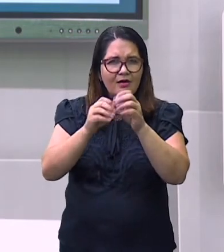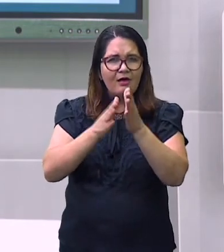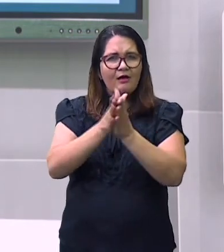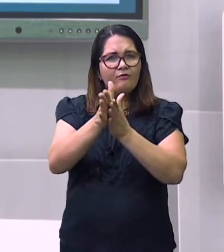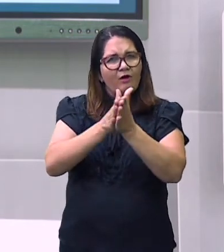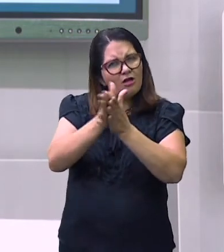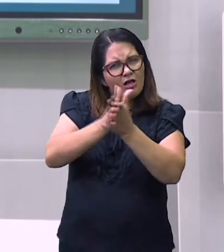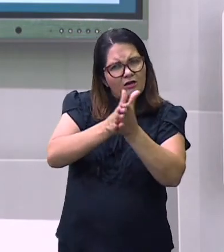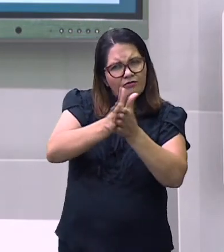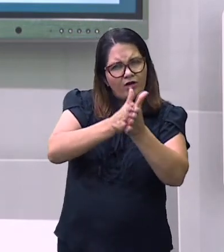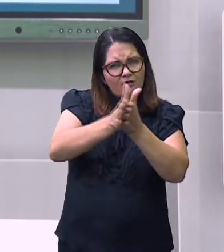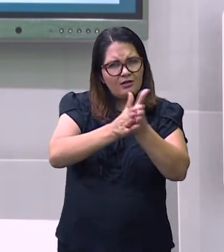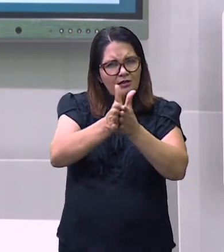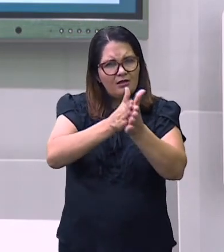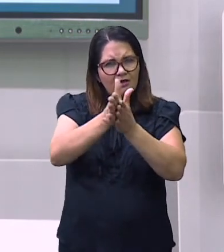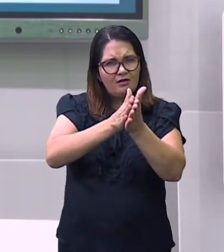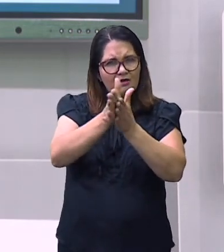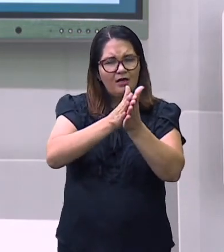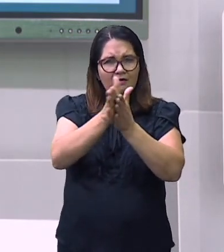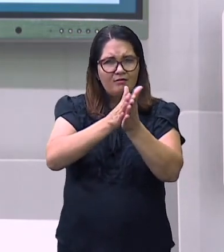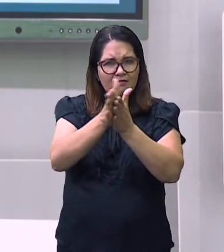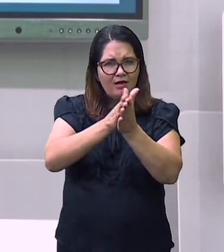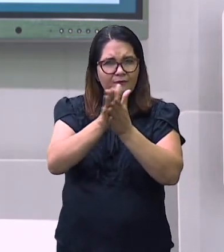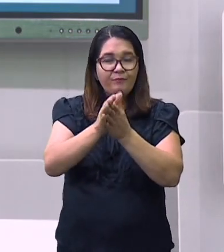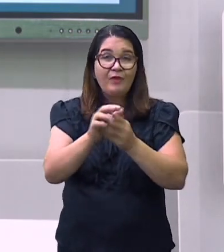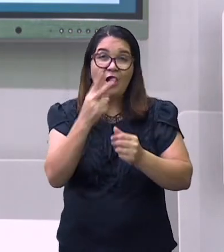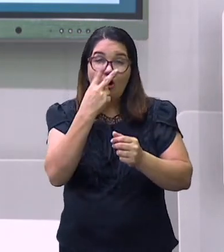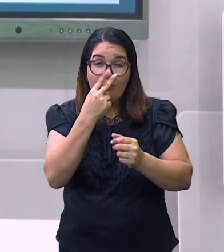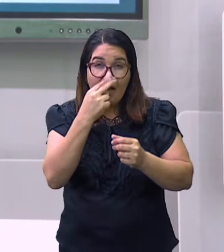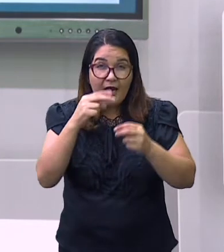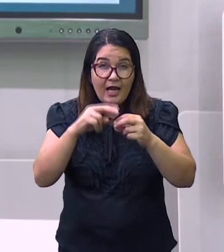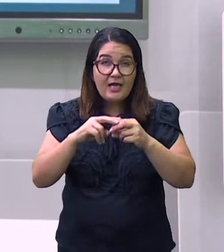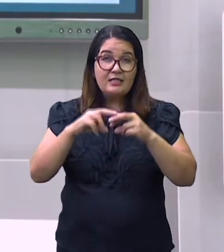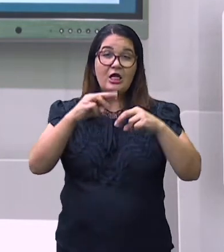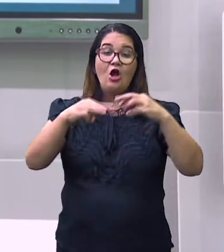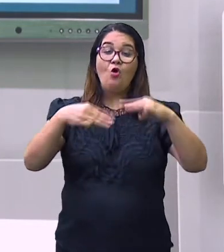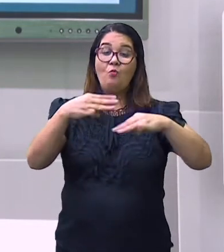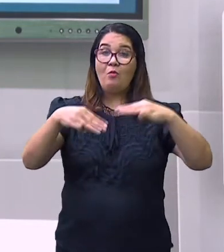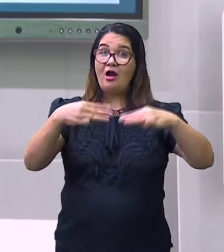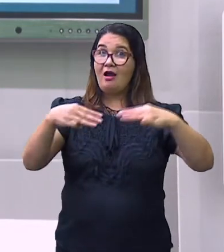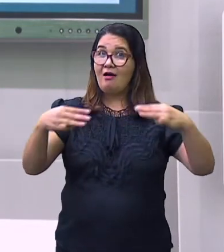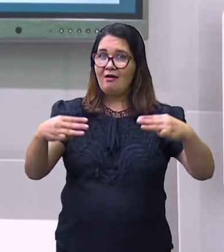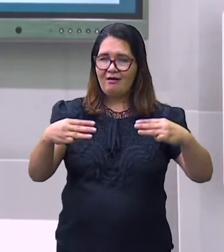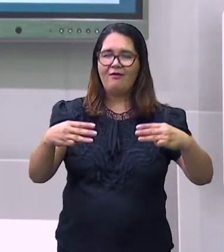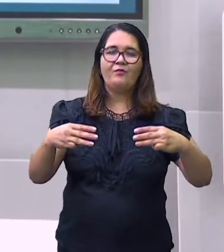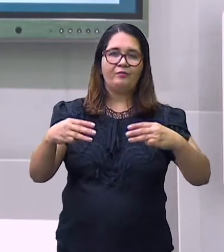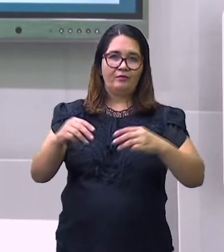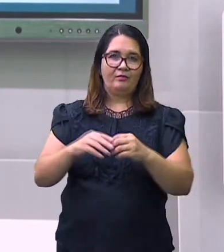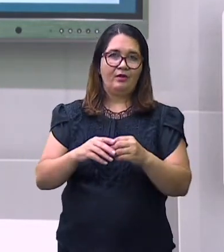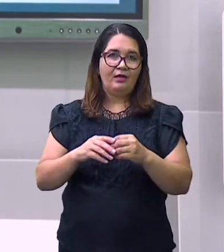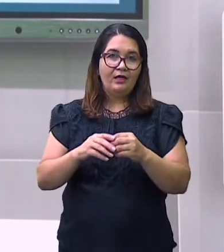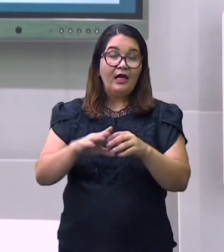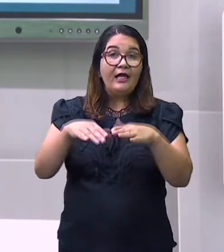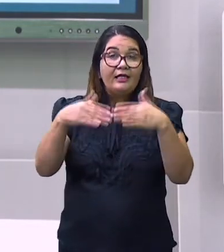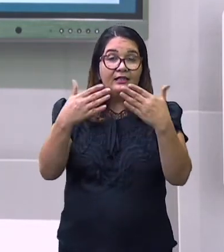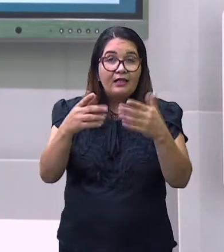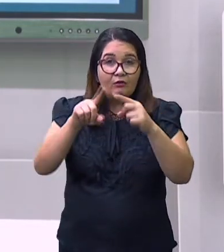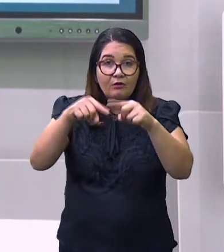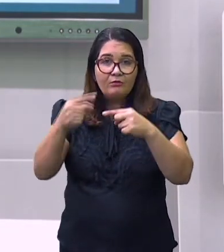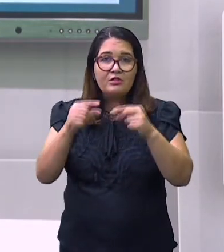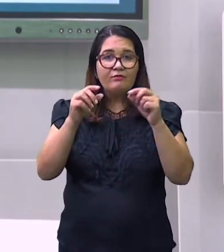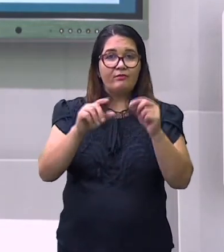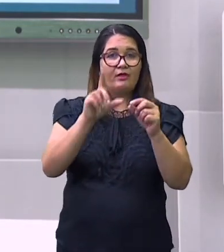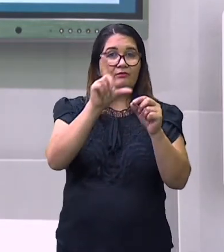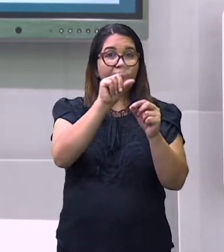parece um macarrãozinho. Depois você vai achatar para que ele fique parecendo um papel. E